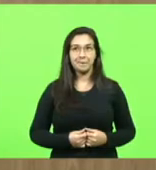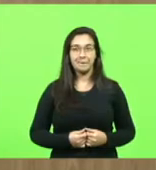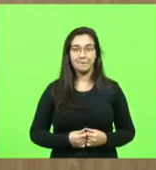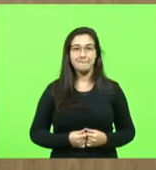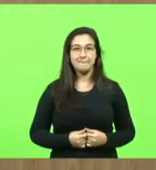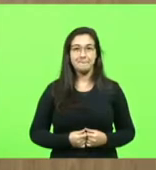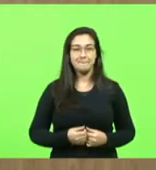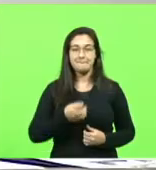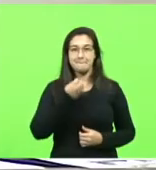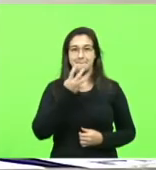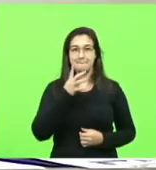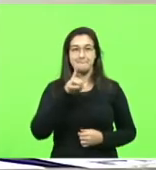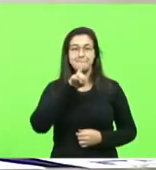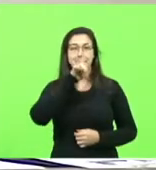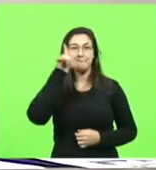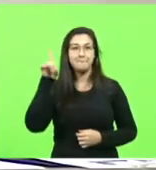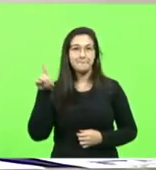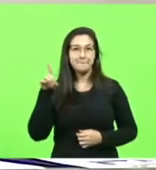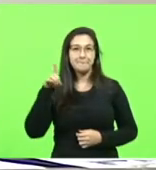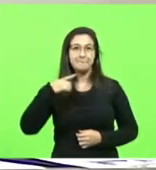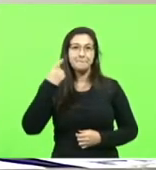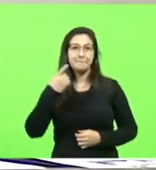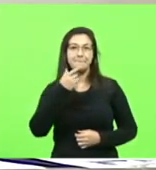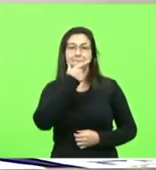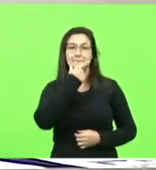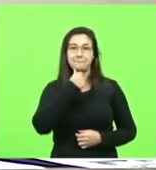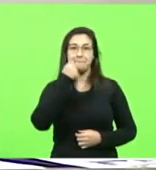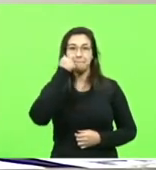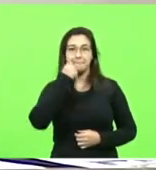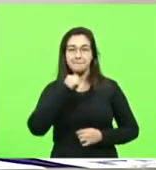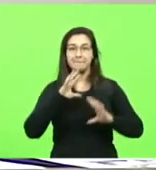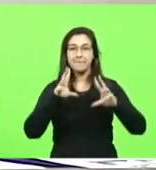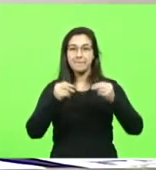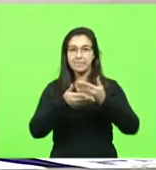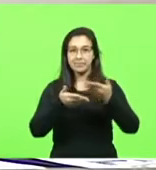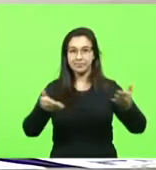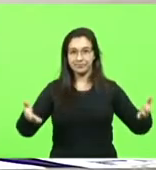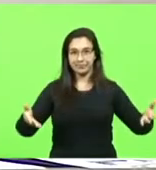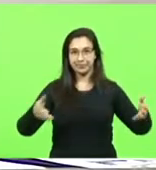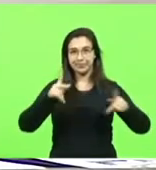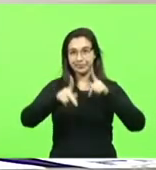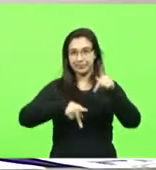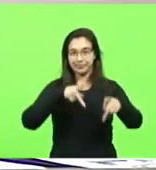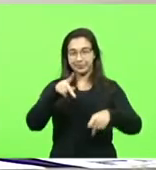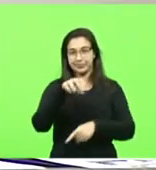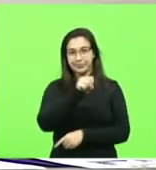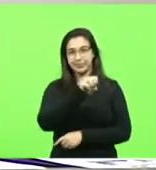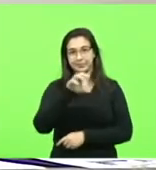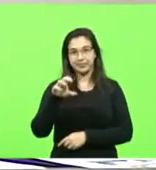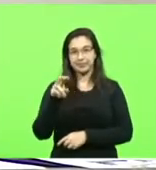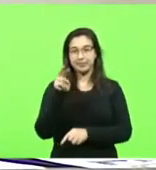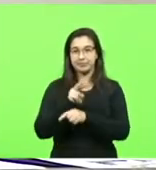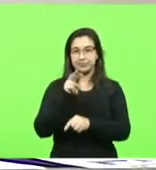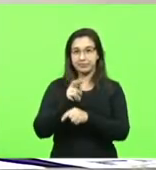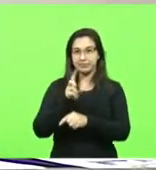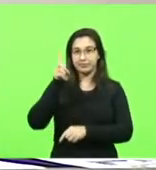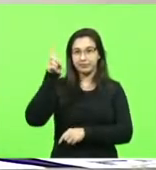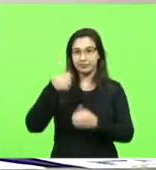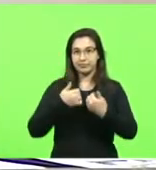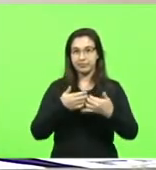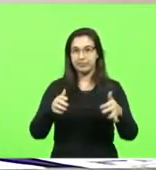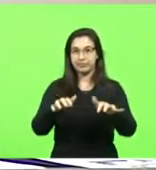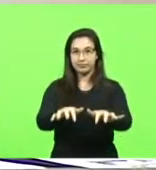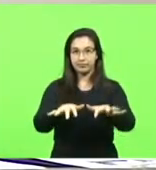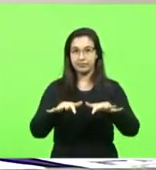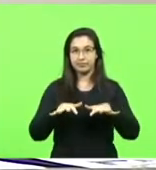Bom dia, deputadas, bom dia, deputados, bom dia, catarinenses. Sobre a proteção de Deus, declaro